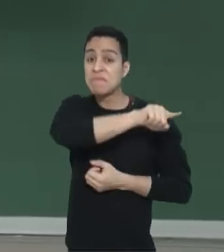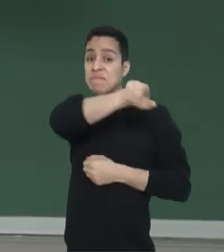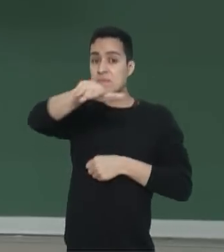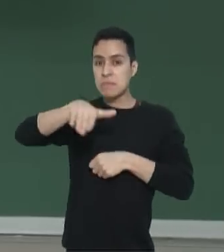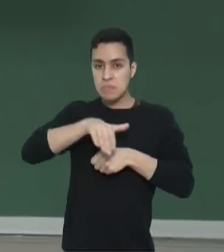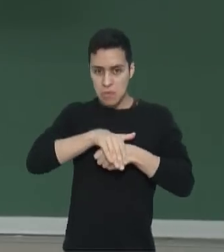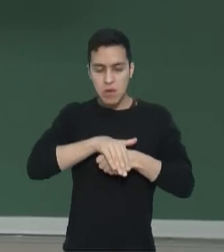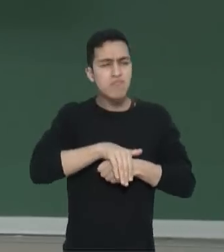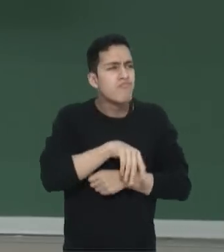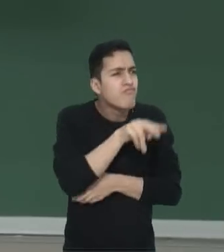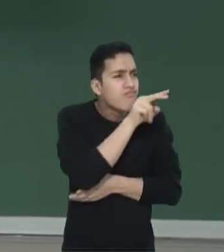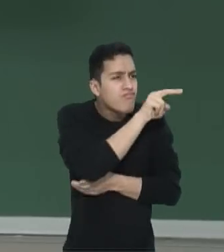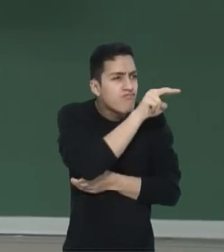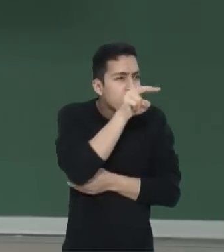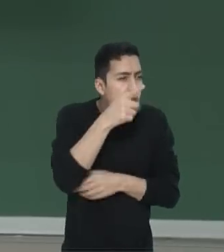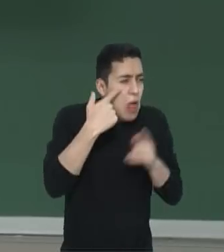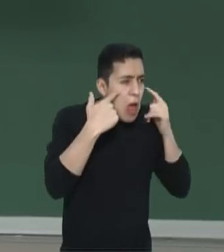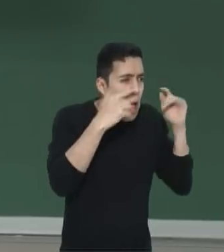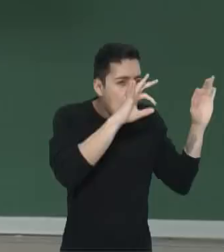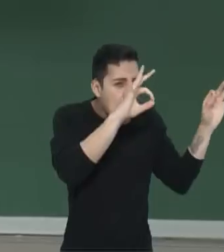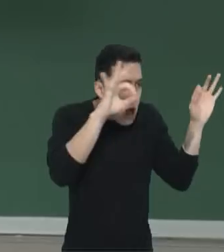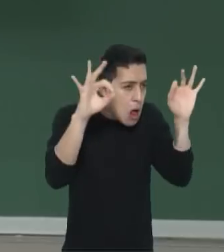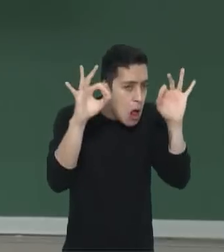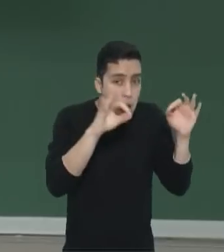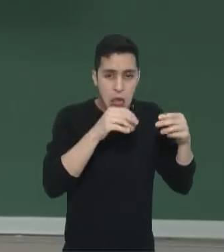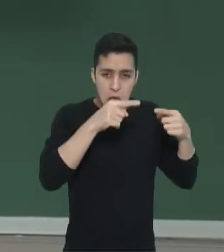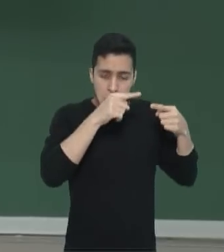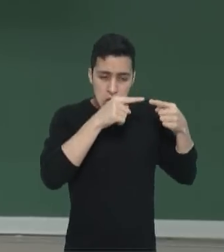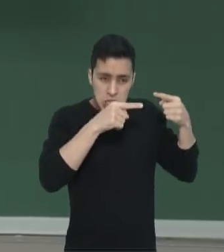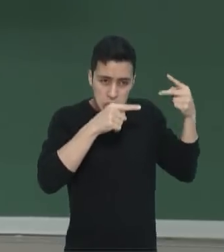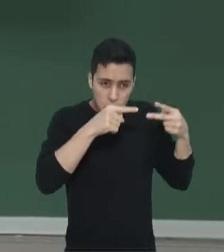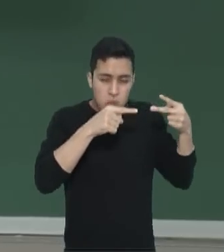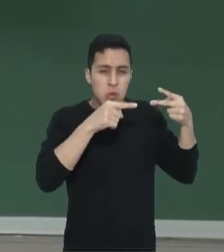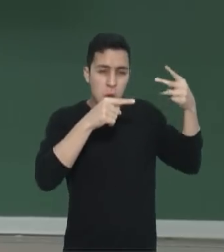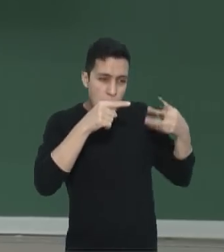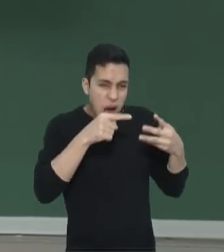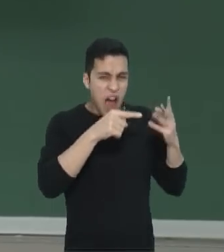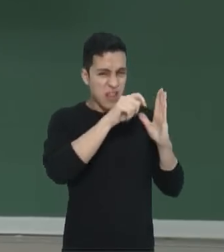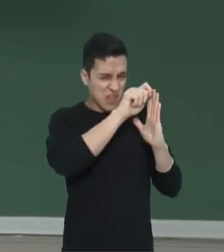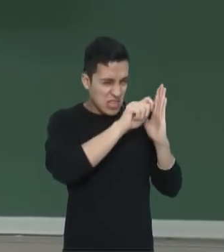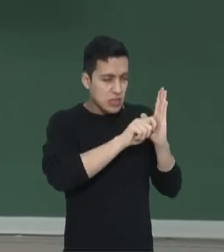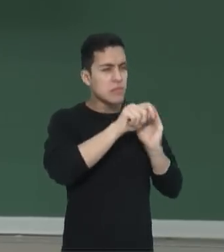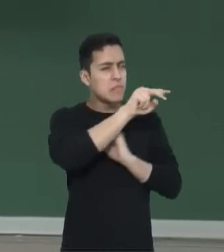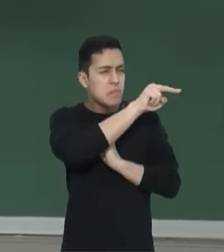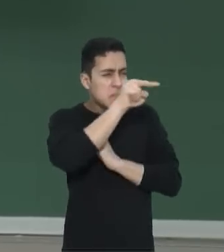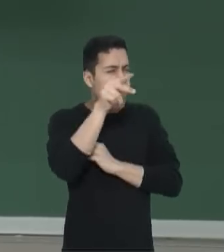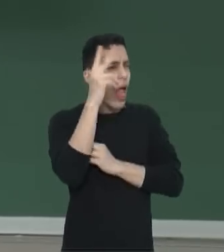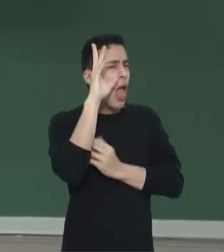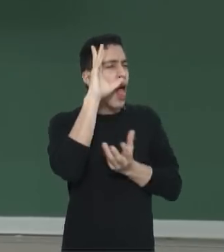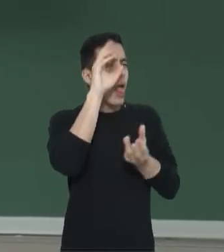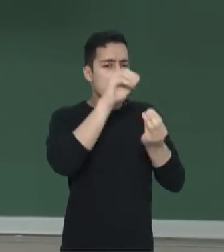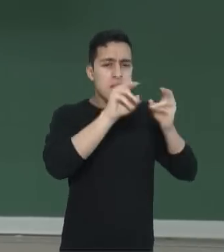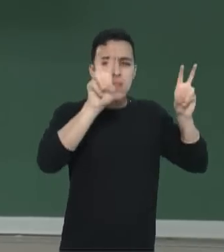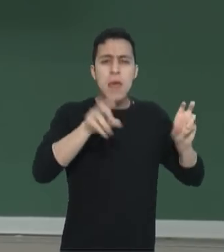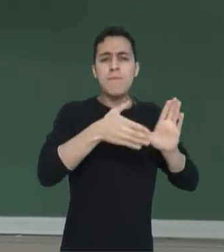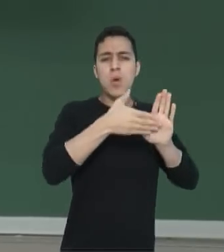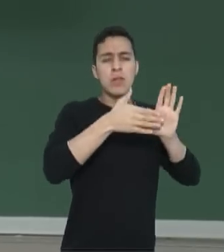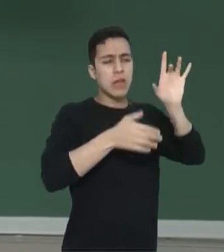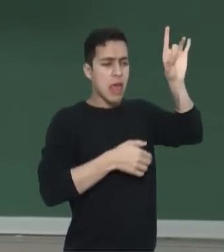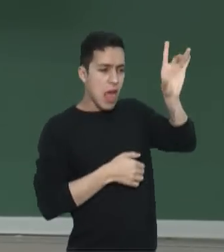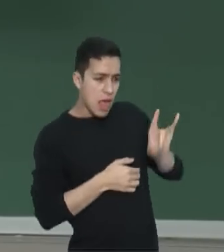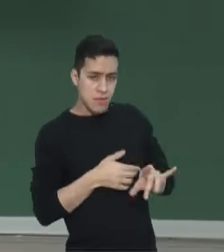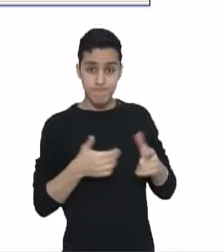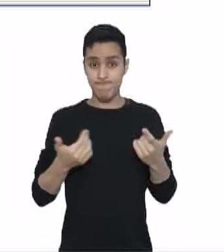a leitura novamente do artigo 2º, do artigo 4º e encontre o tema, o assunto abordado de cada um.